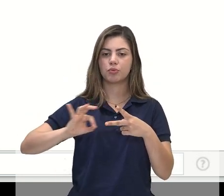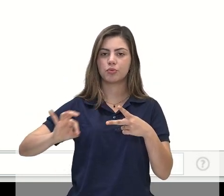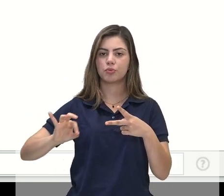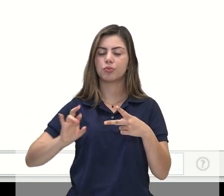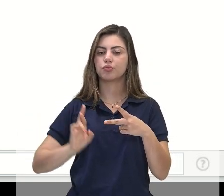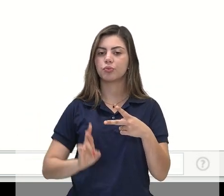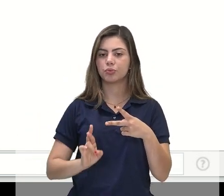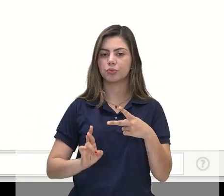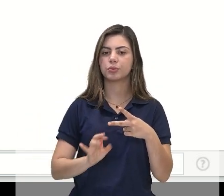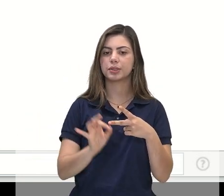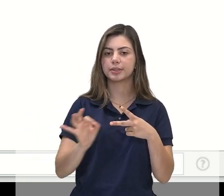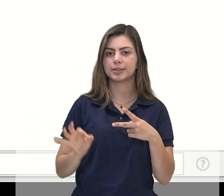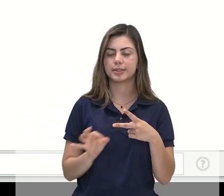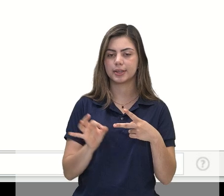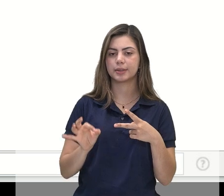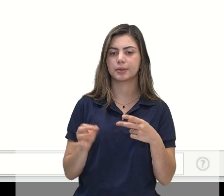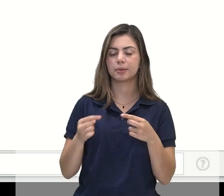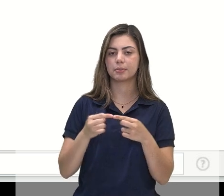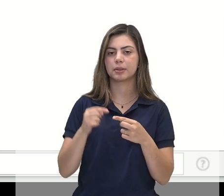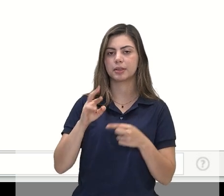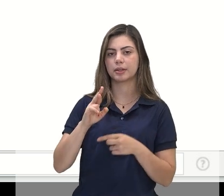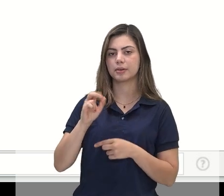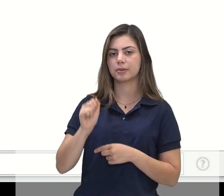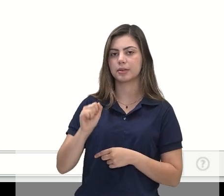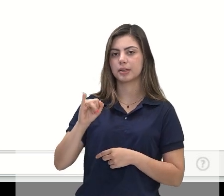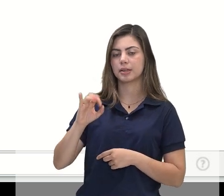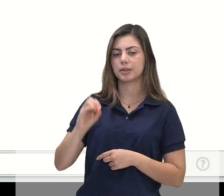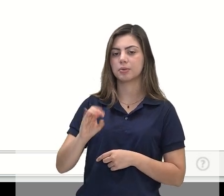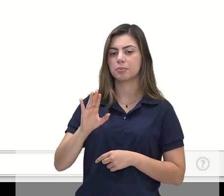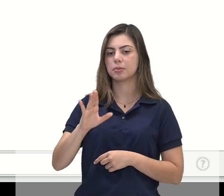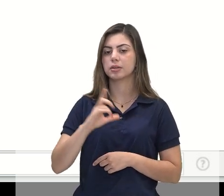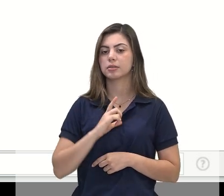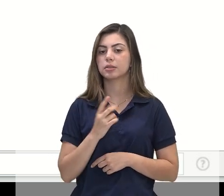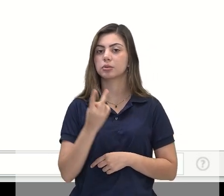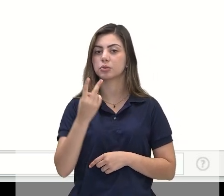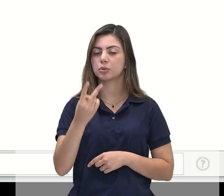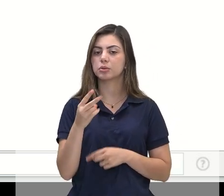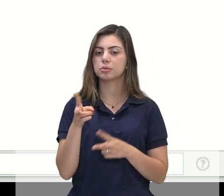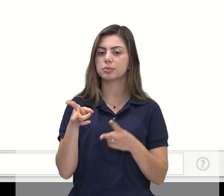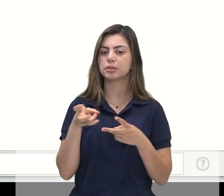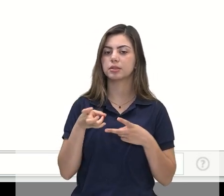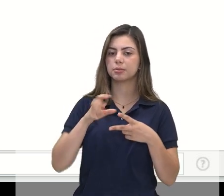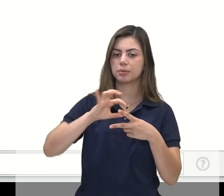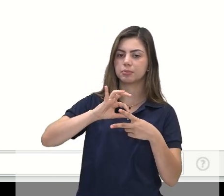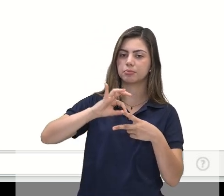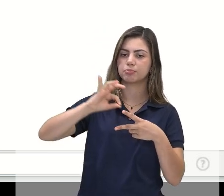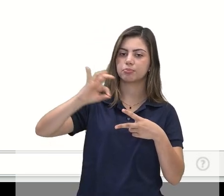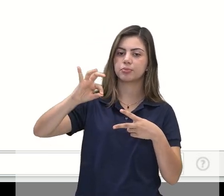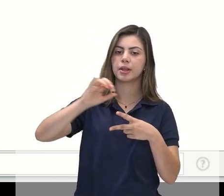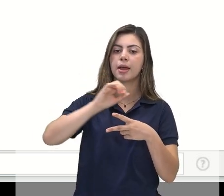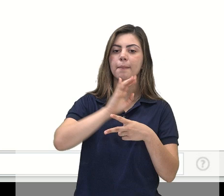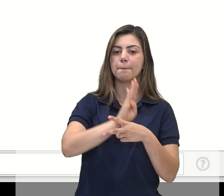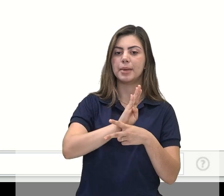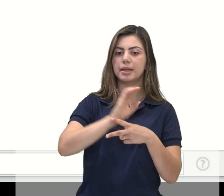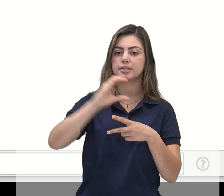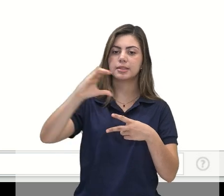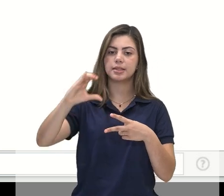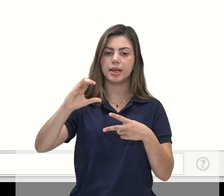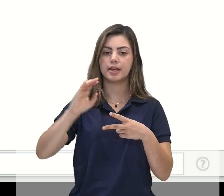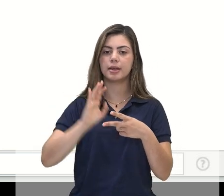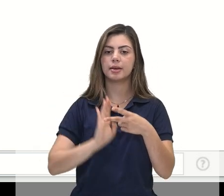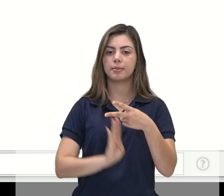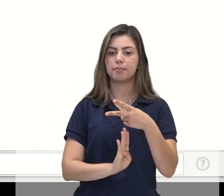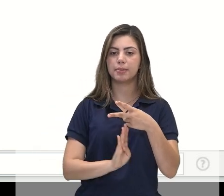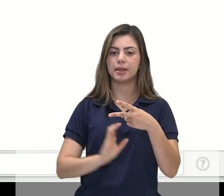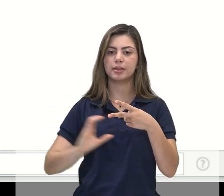C. Esse segmento aqui é um raio. E temos um outro raio aqui, ó, que vai de B ao